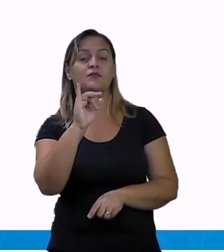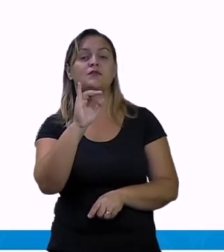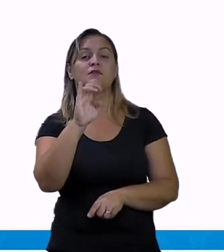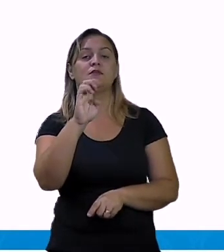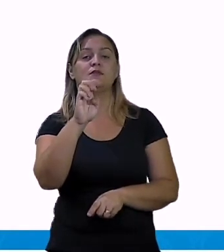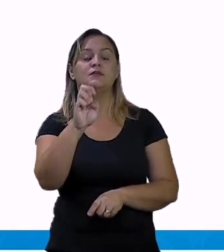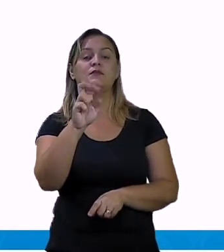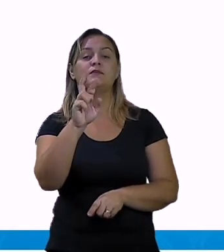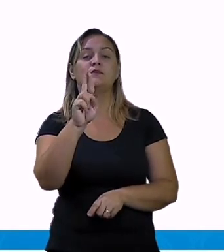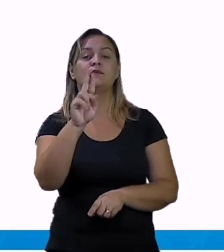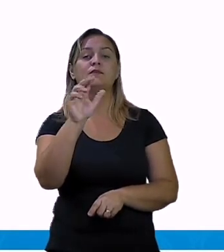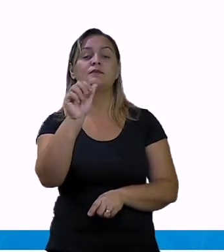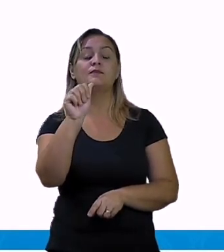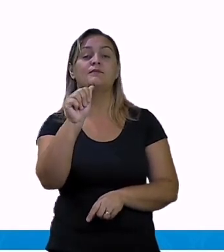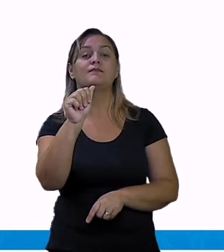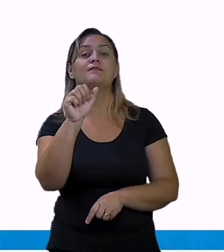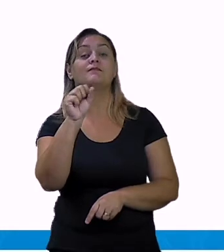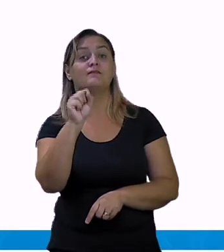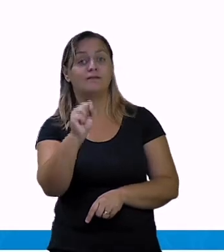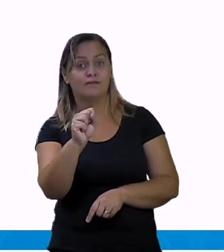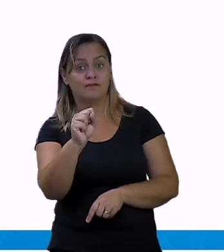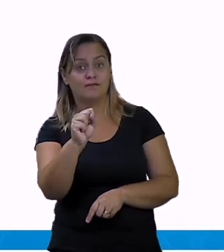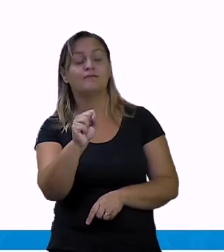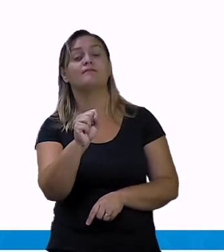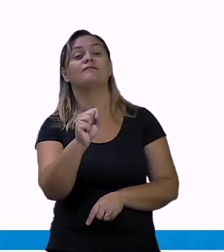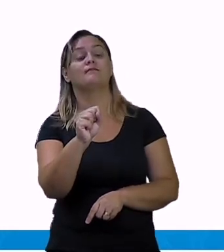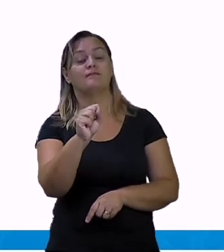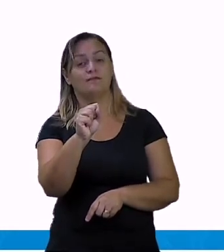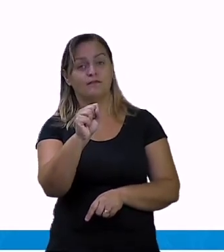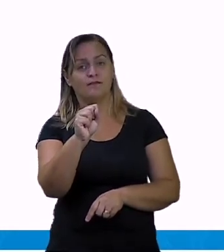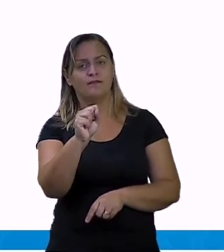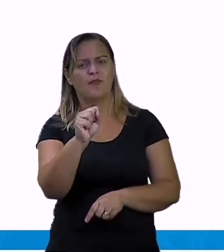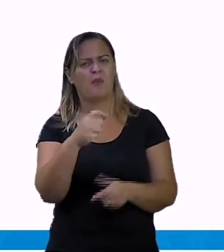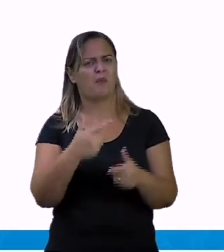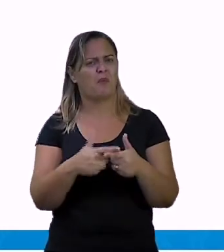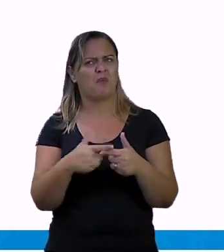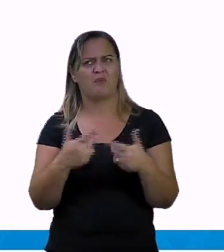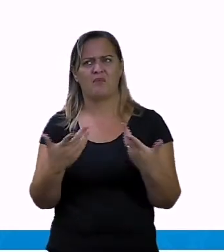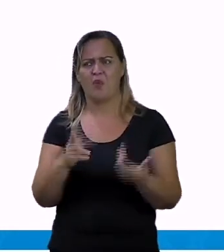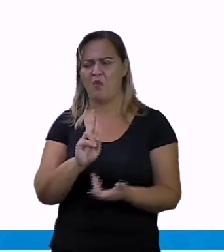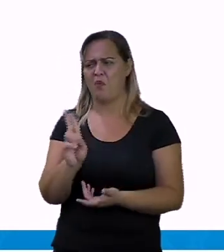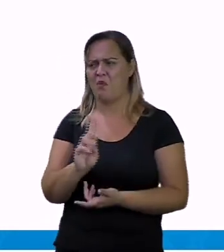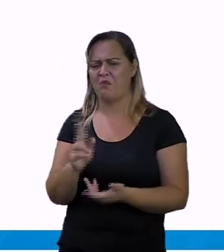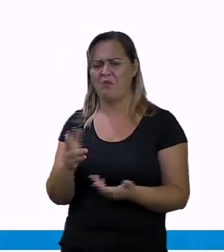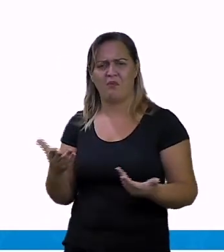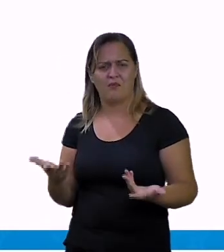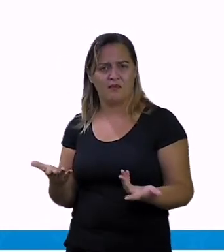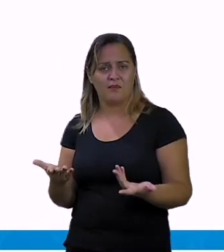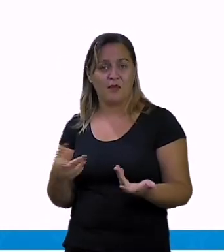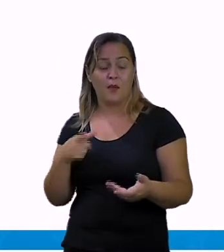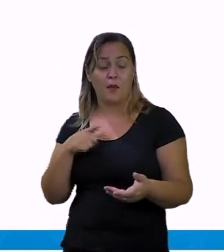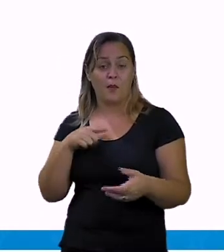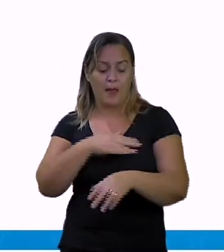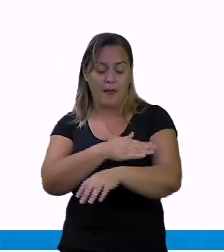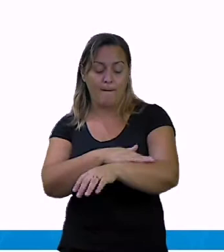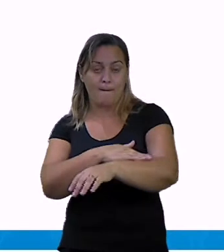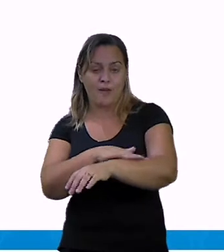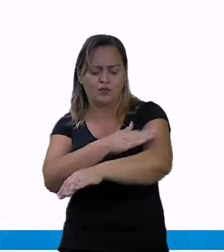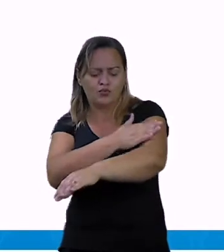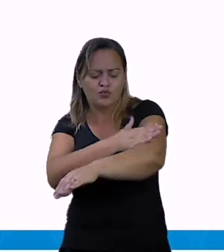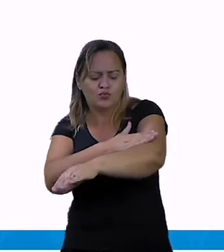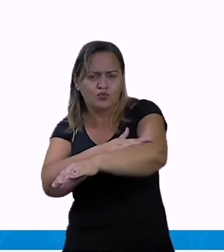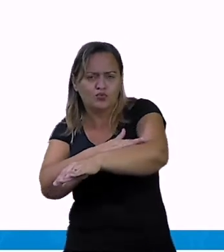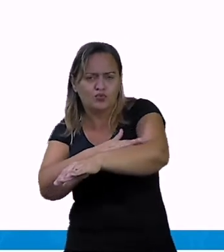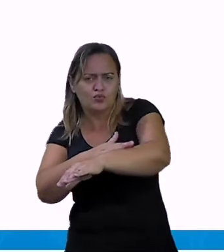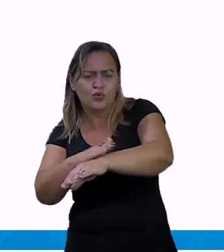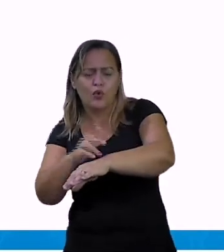nome, mas são porque elas têm estruturas de pele lisa, não têm escamas, não